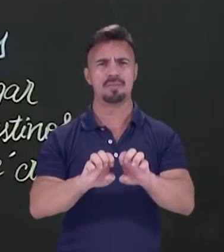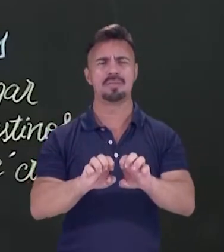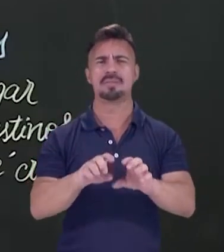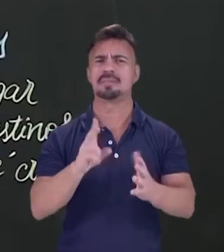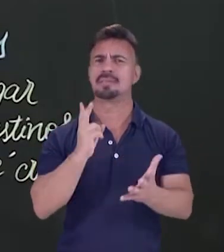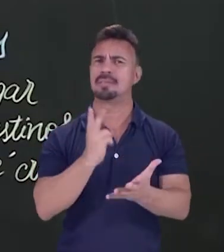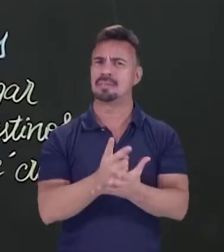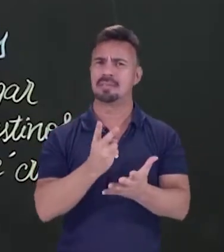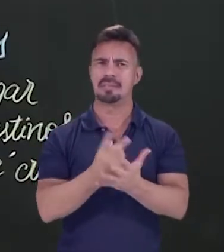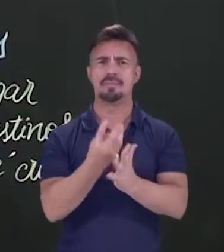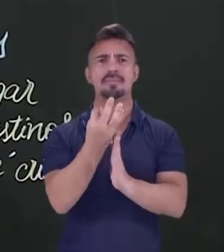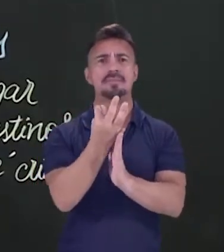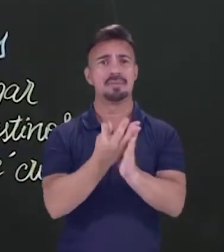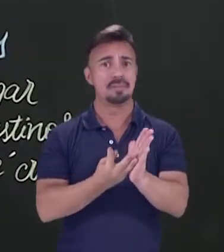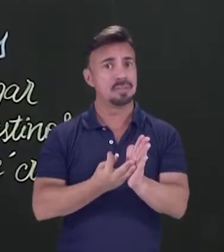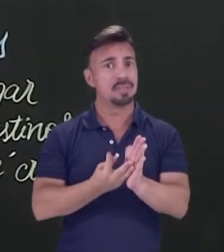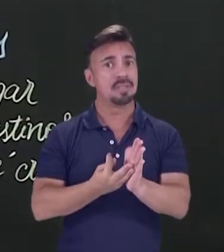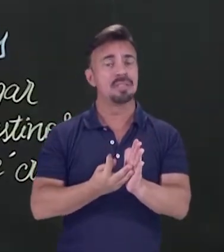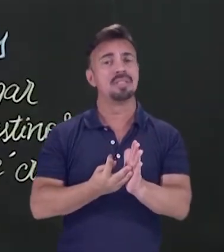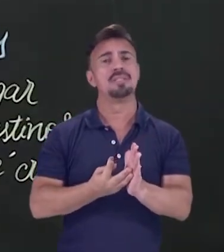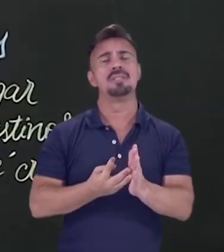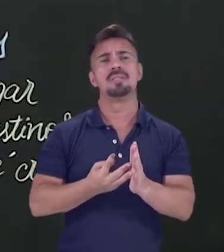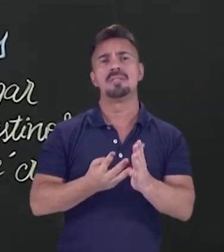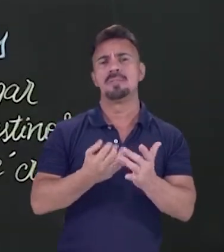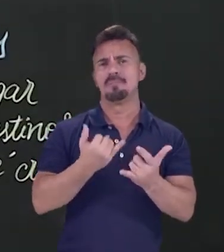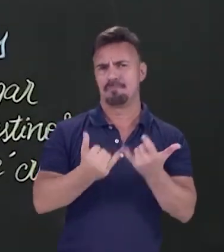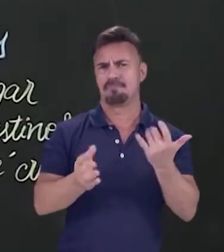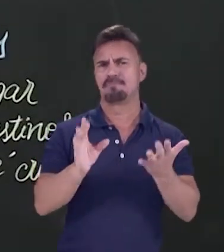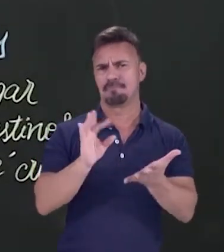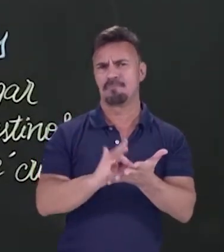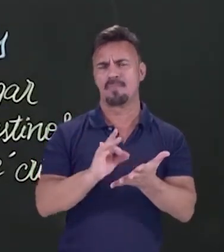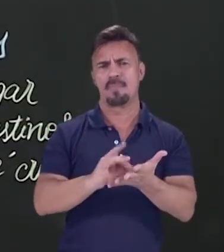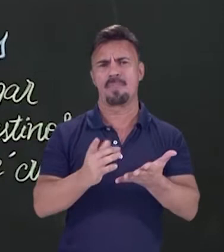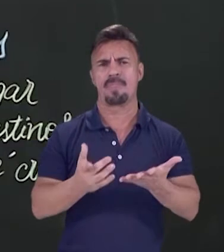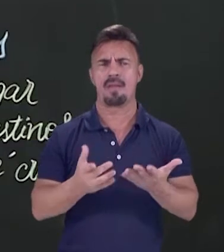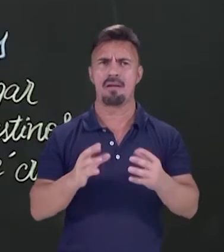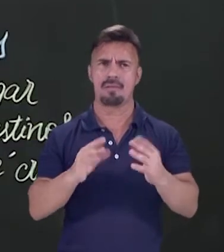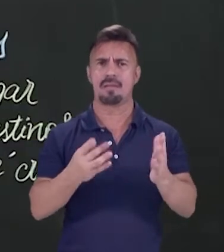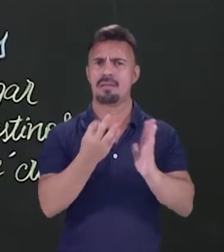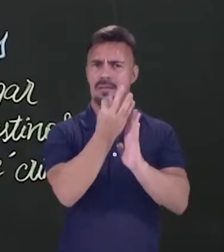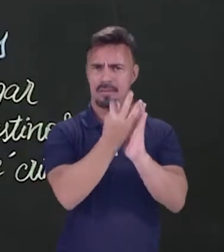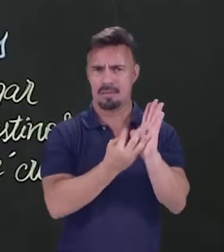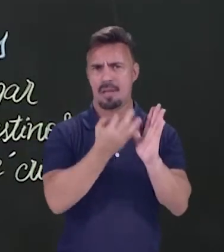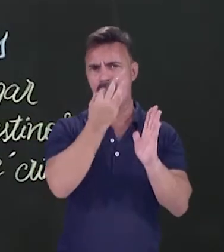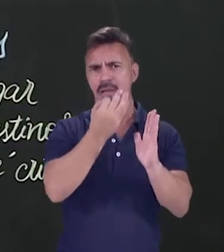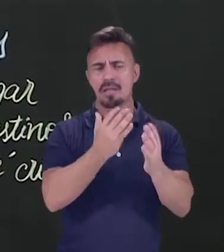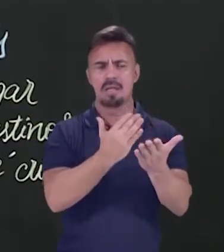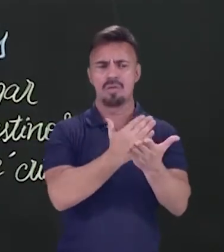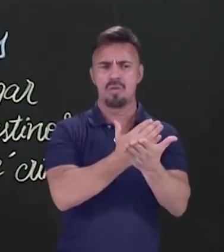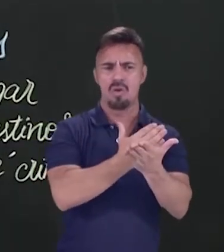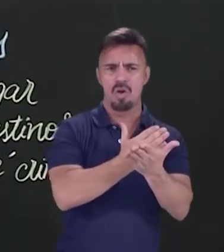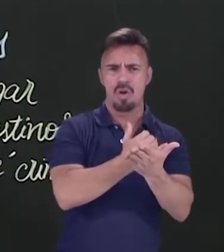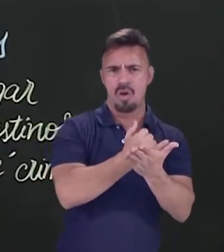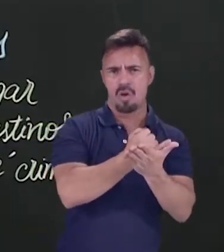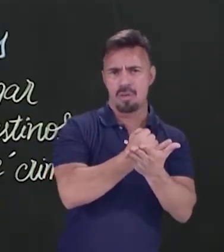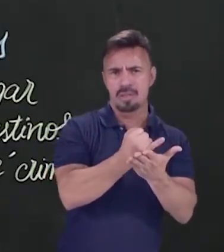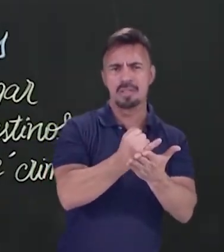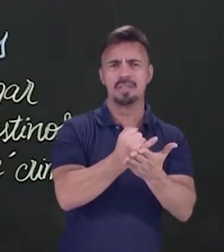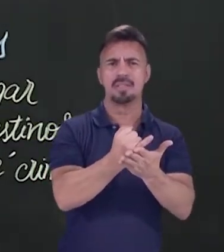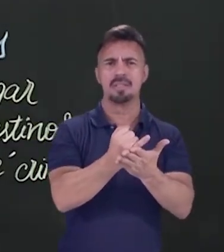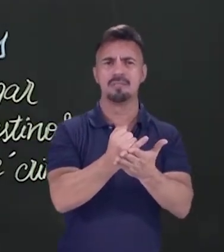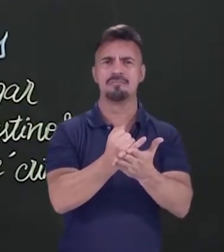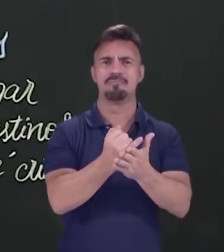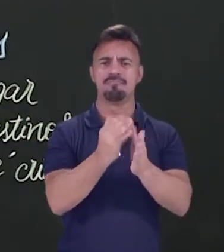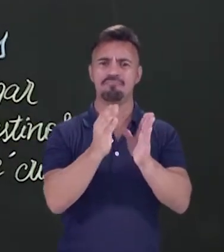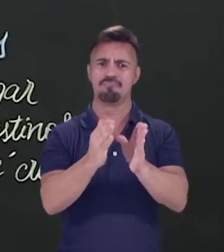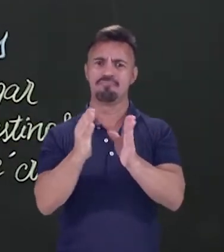uma estrutura do texto. Que pode parecer muito óbvio quando a gente diz que a estrutura de um texto de opinião é introduzir, desenvolver e concluir, mas cada